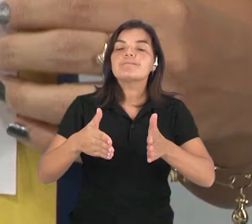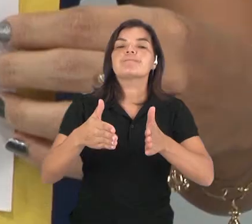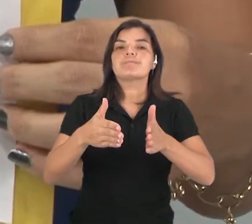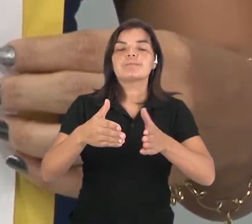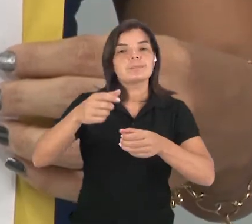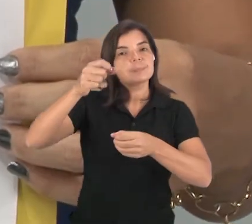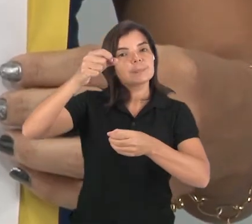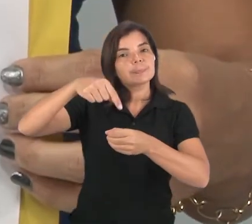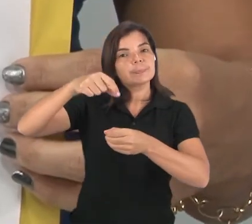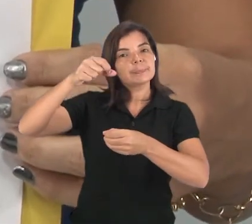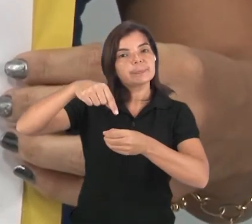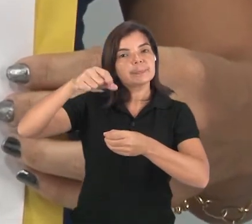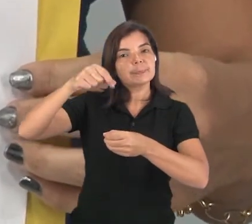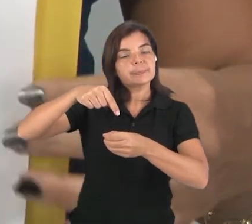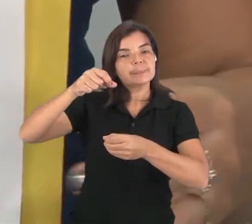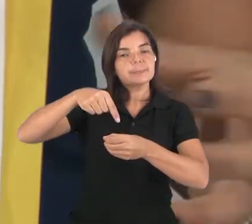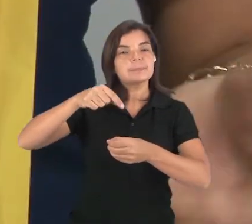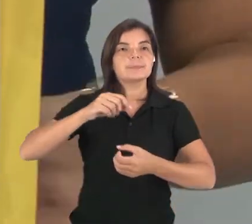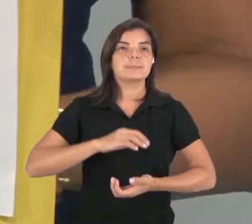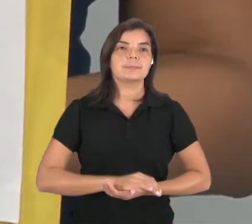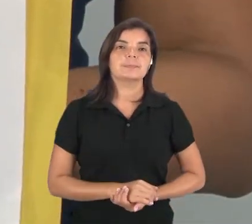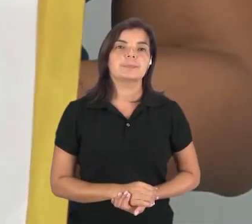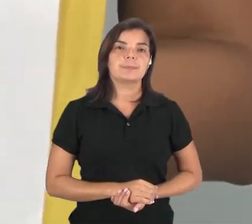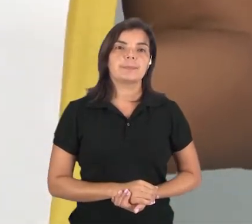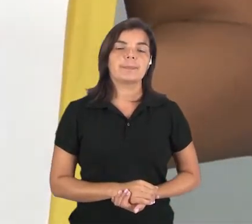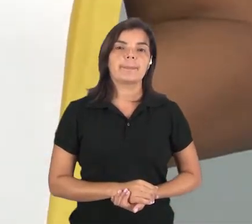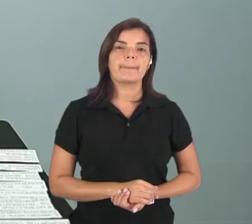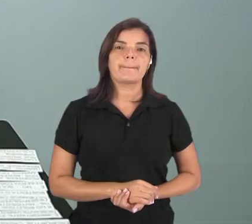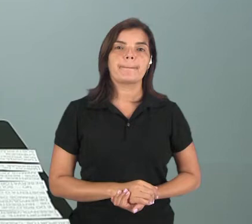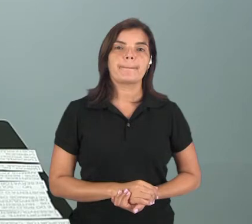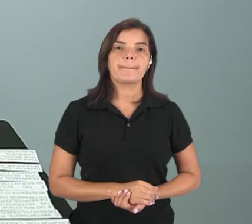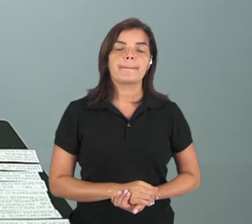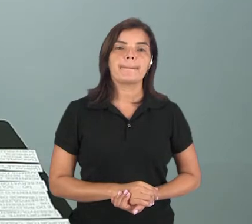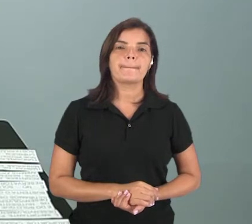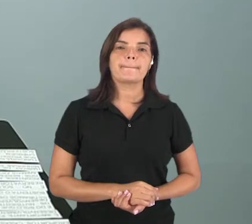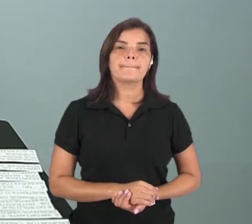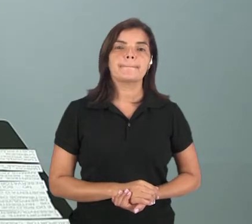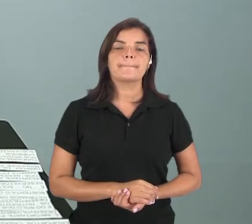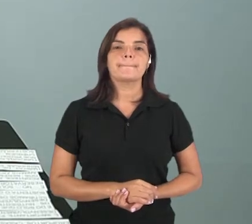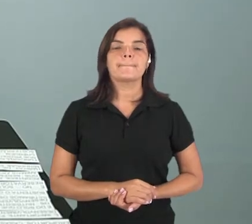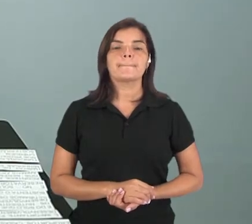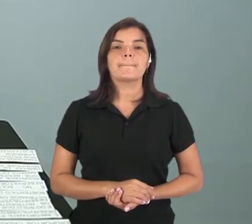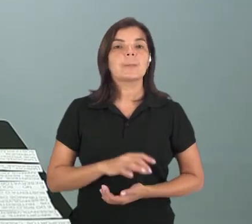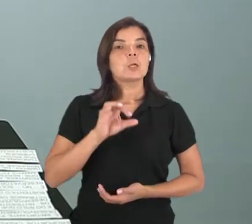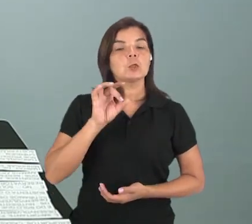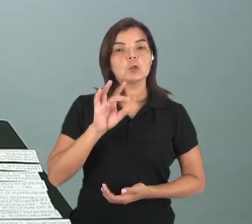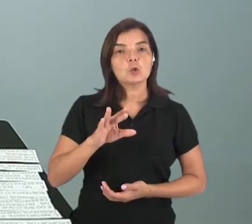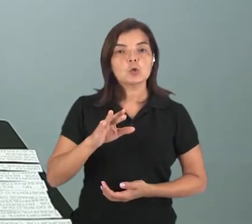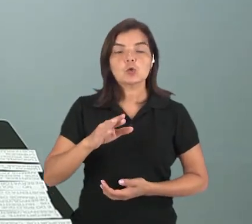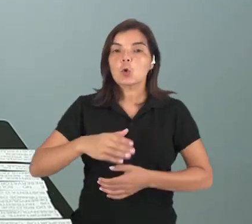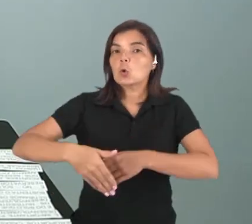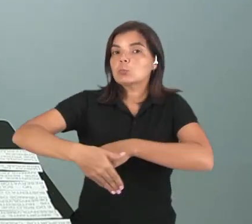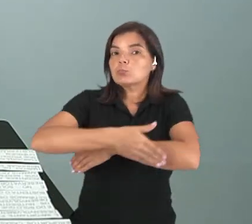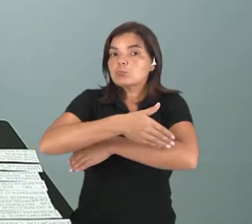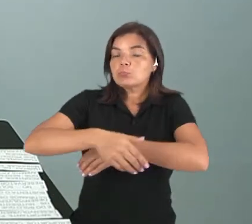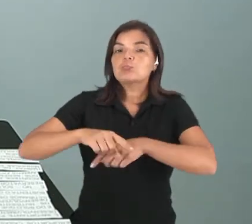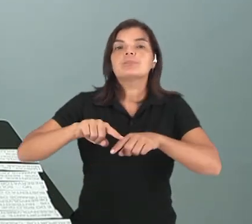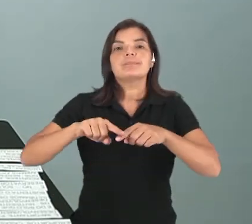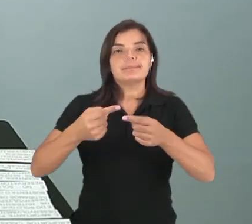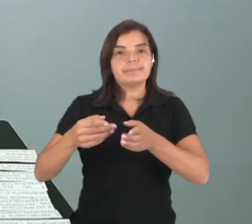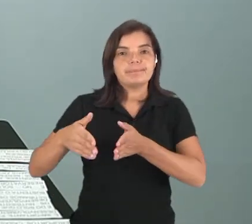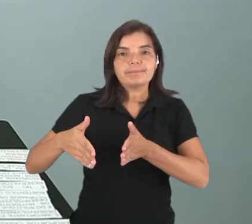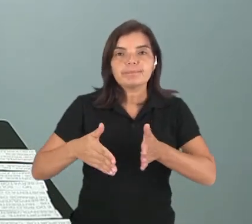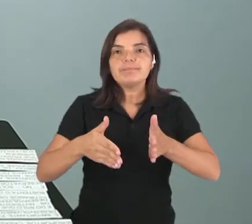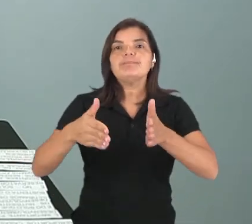as plantações, certo? Não só as estradas, mas também as